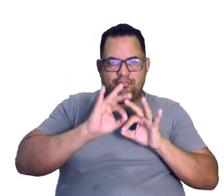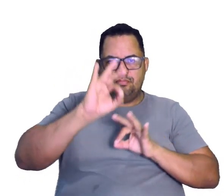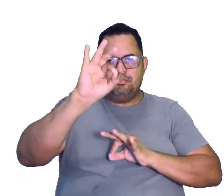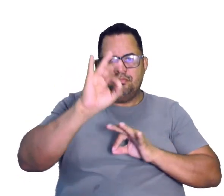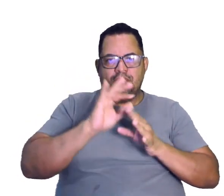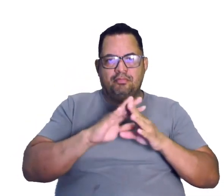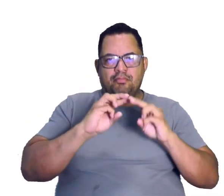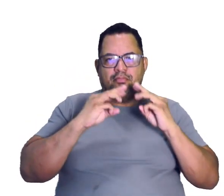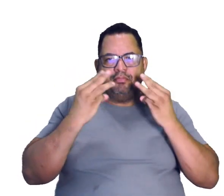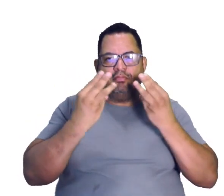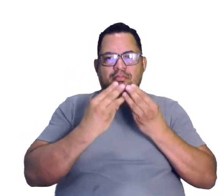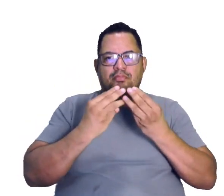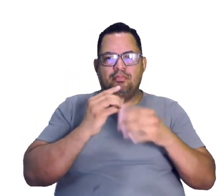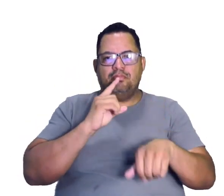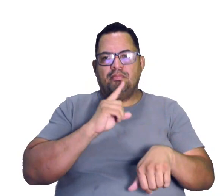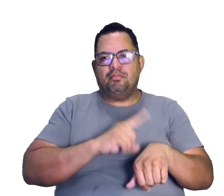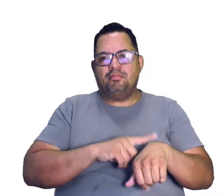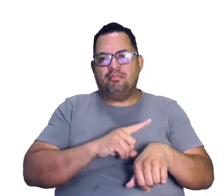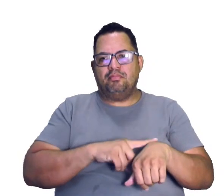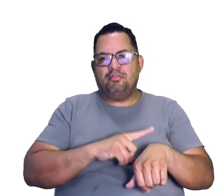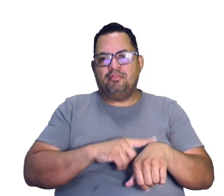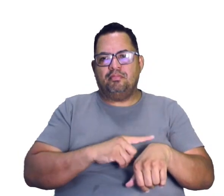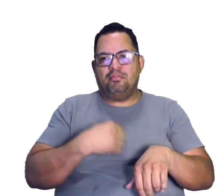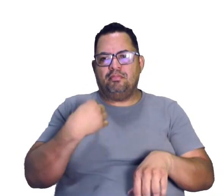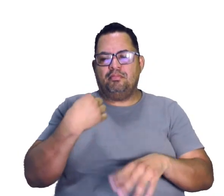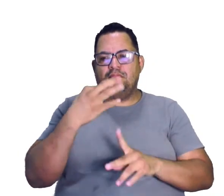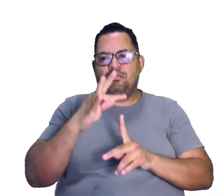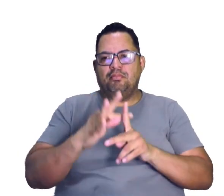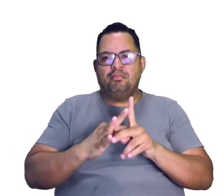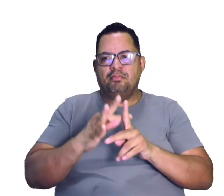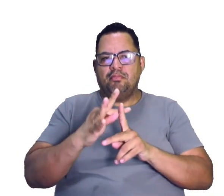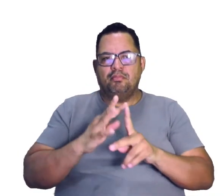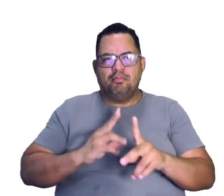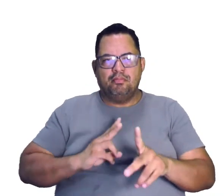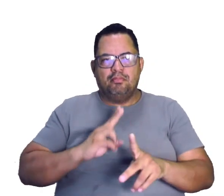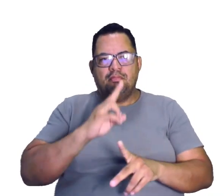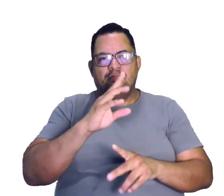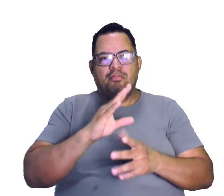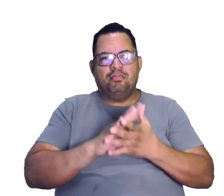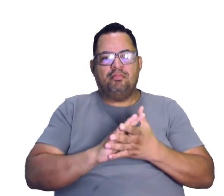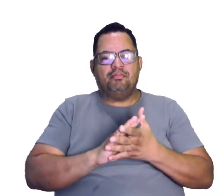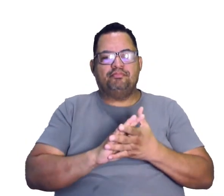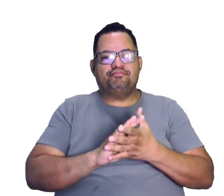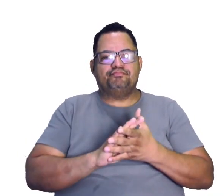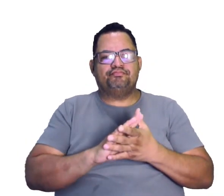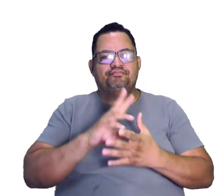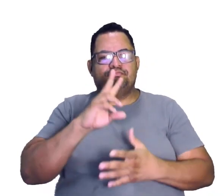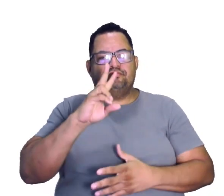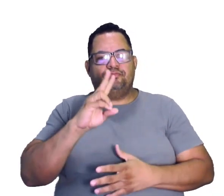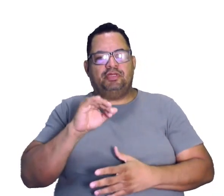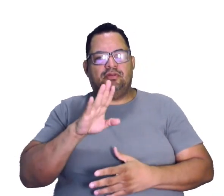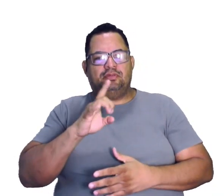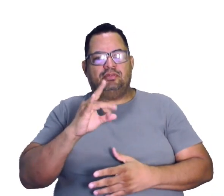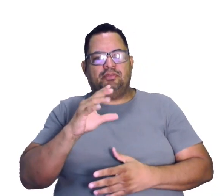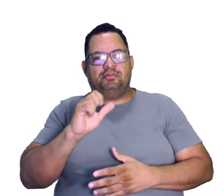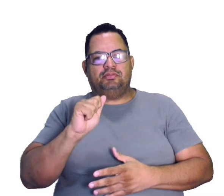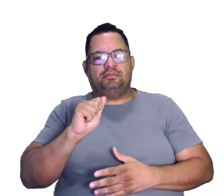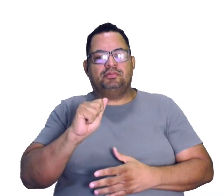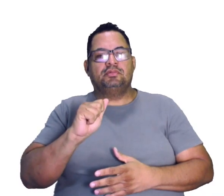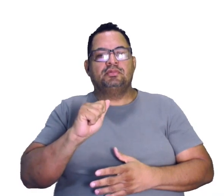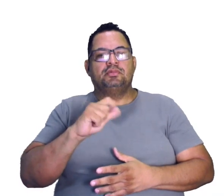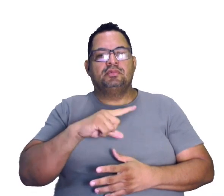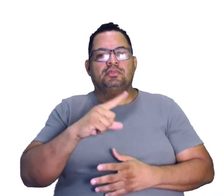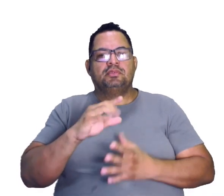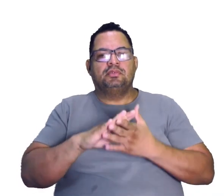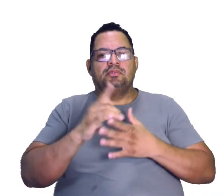massa, tempo, temperatura, força, velocidade, entre outras. Tudo isso